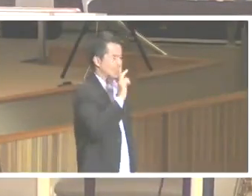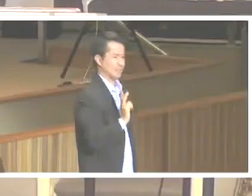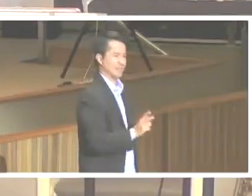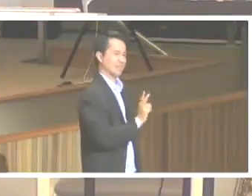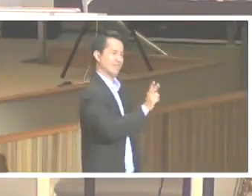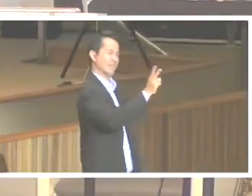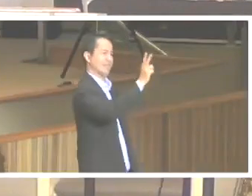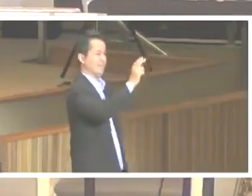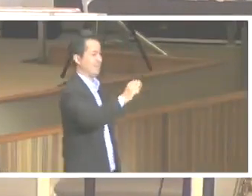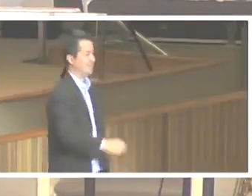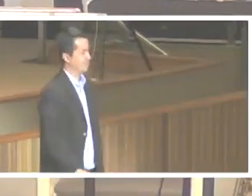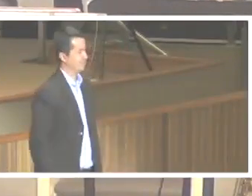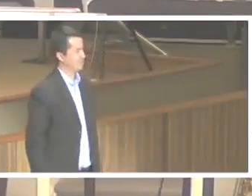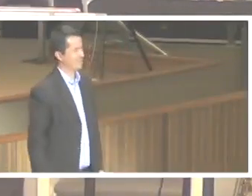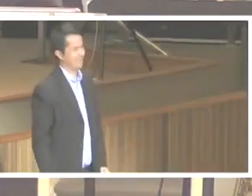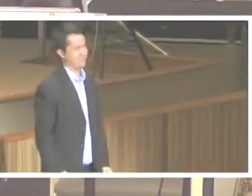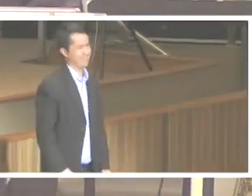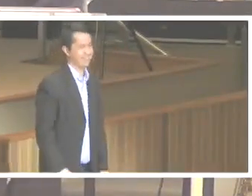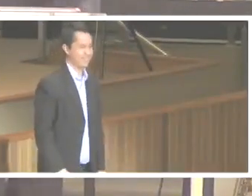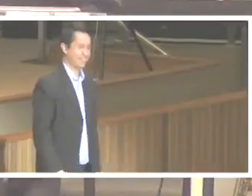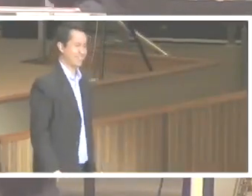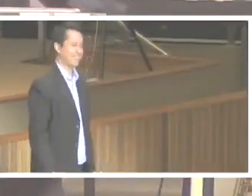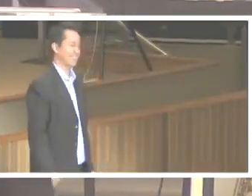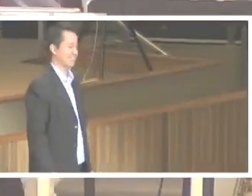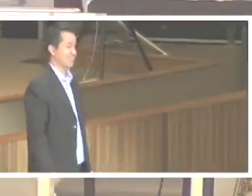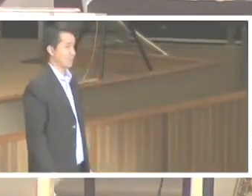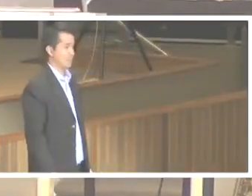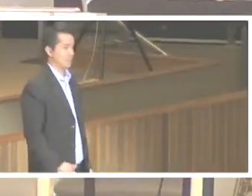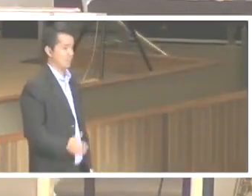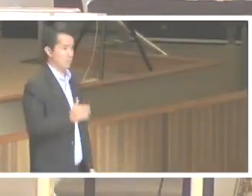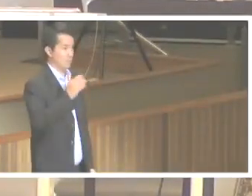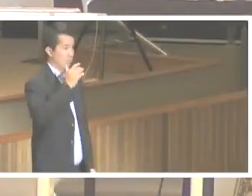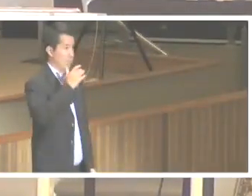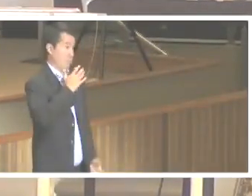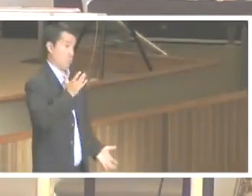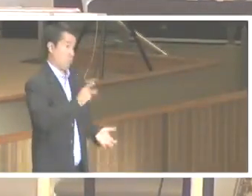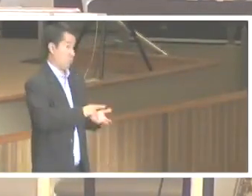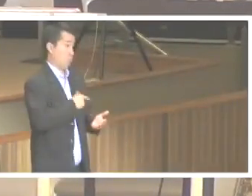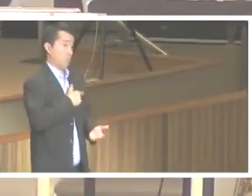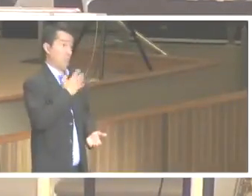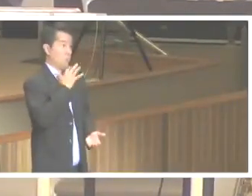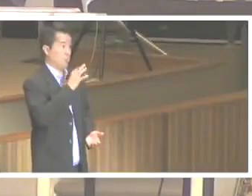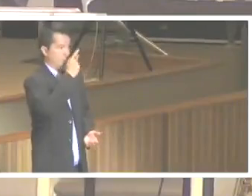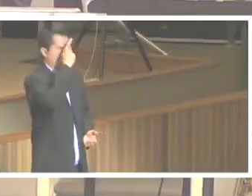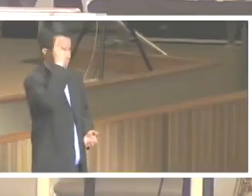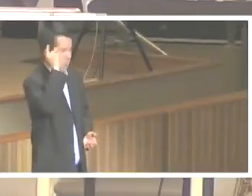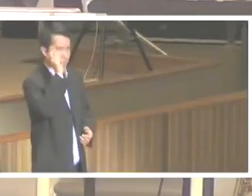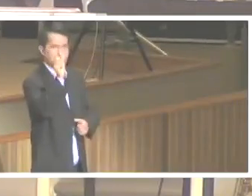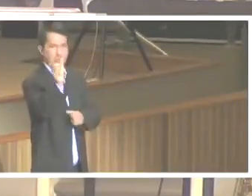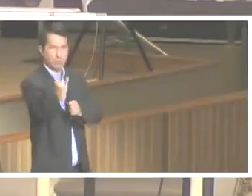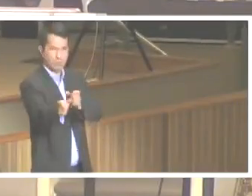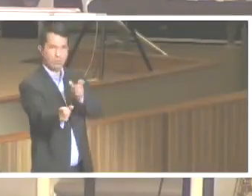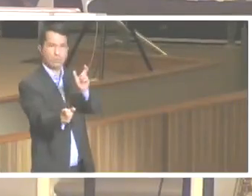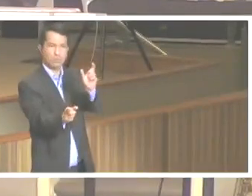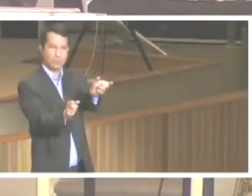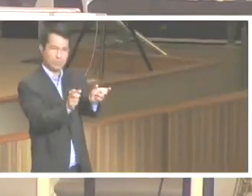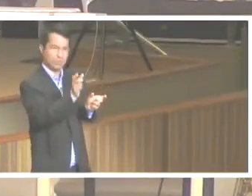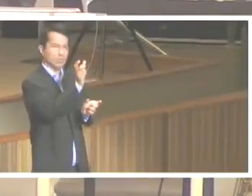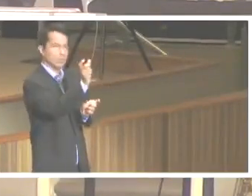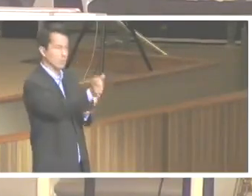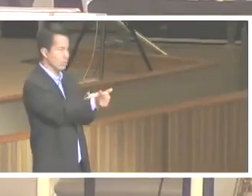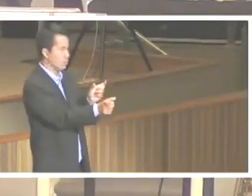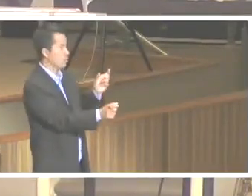eu não conheço ninguém que tenha realmente vivido pela fé que não tenha algum momento da sua vida